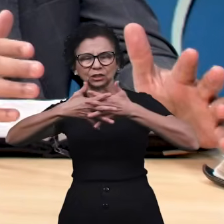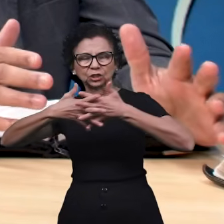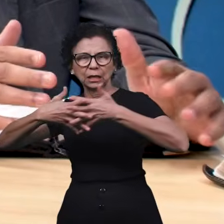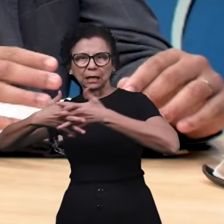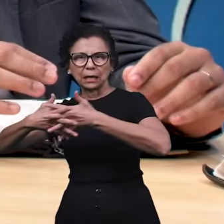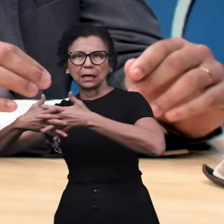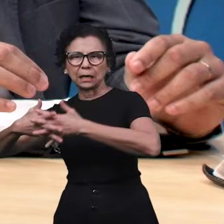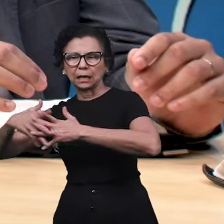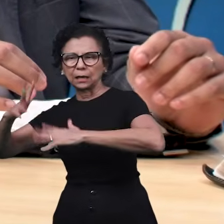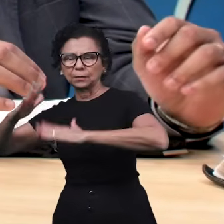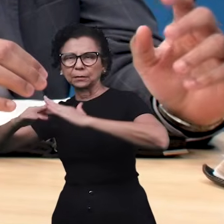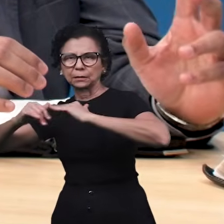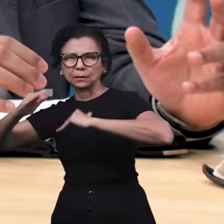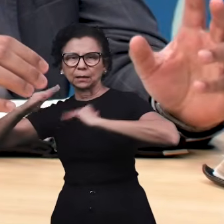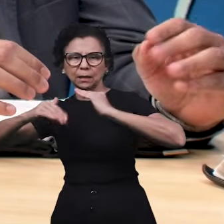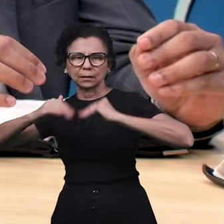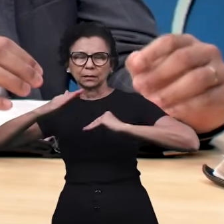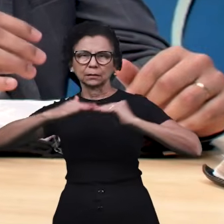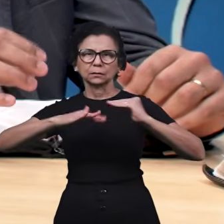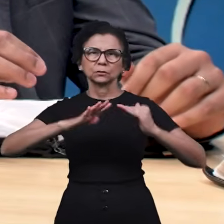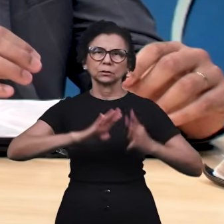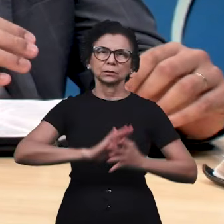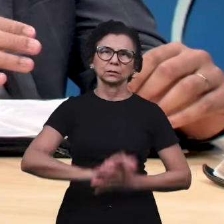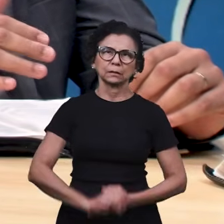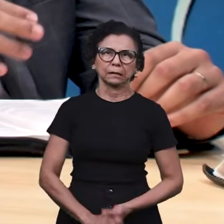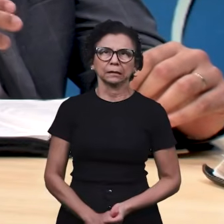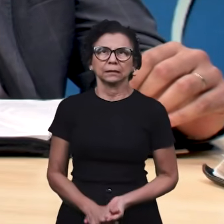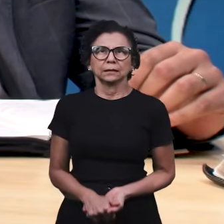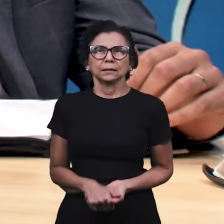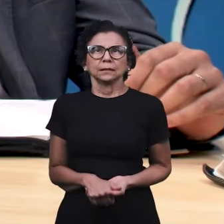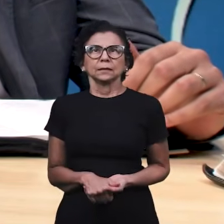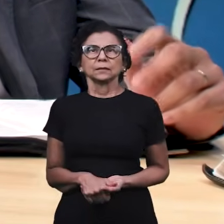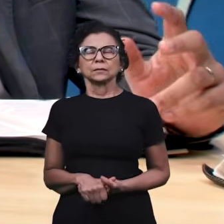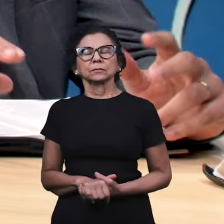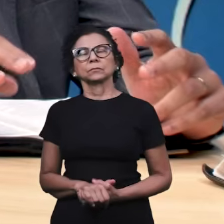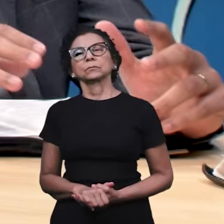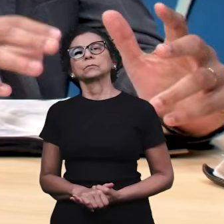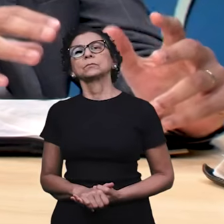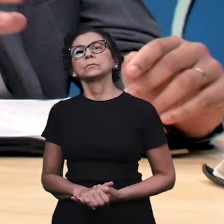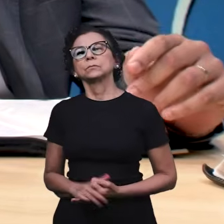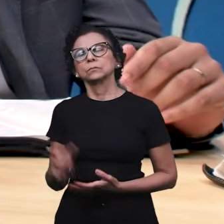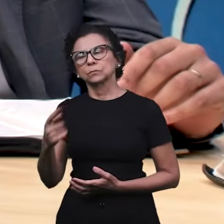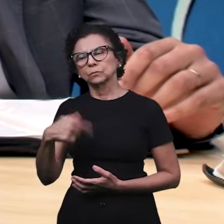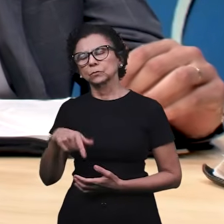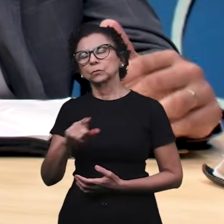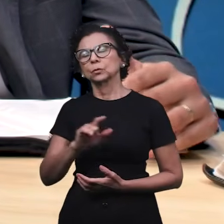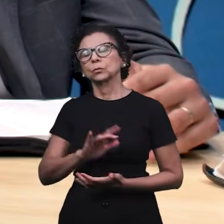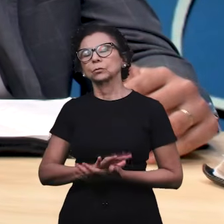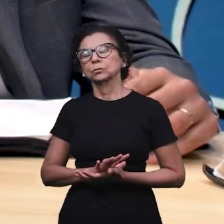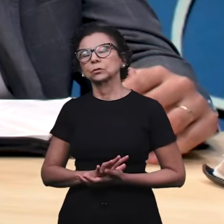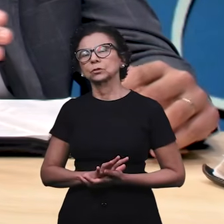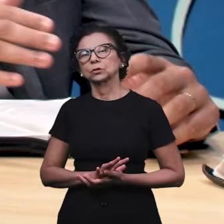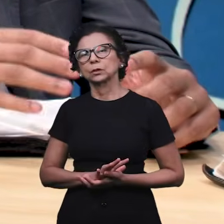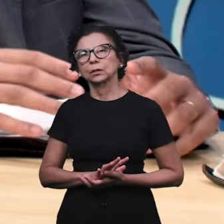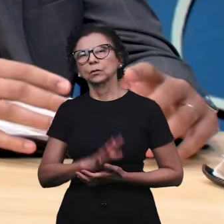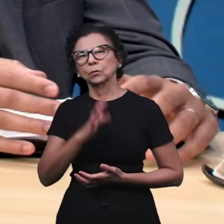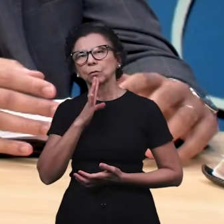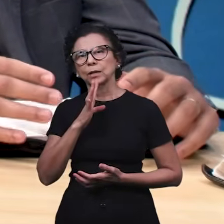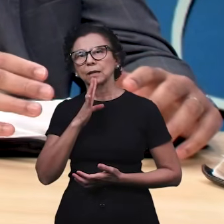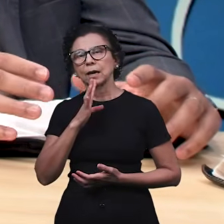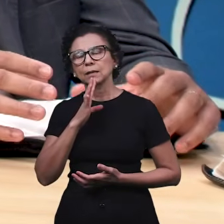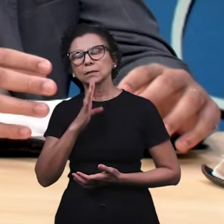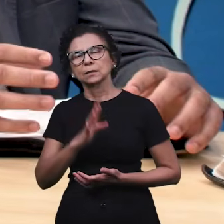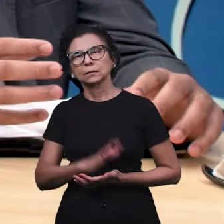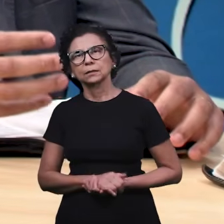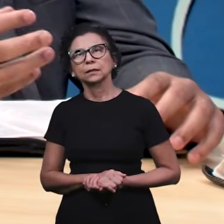toda a preparação ali. Geralmente nas igrejas os irmãos se conhecem, então sabem os limites dos outros, né?